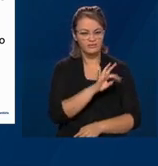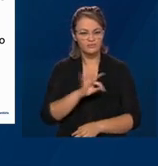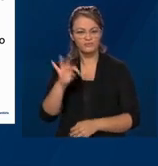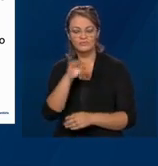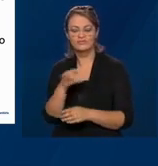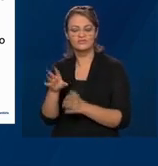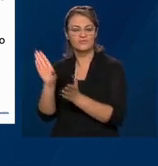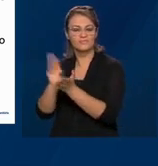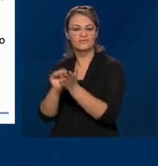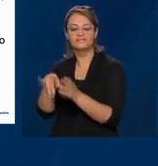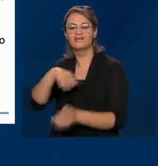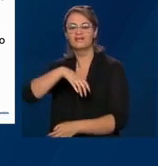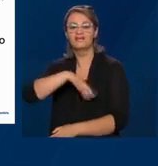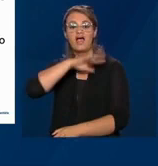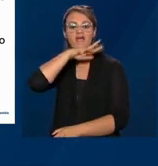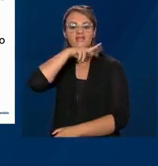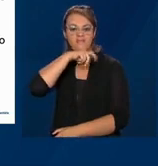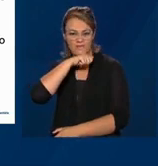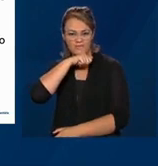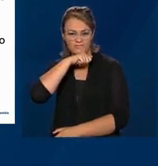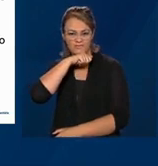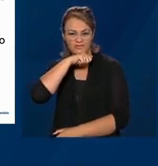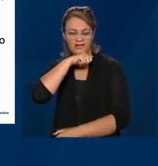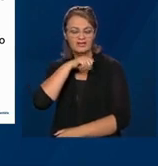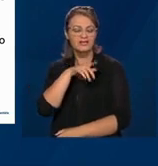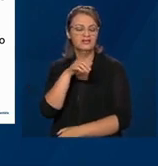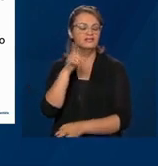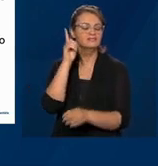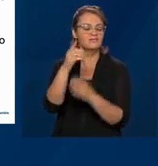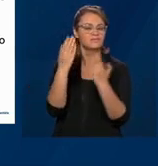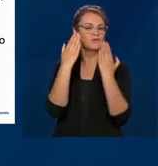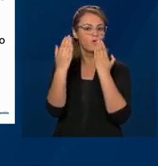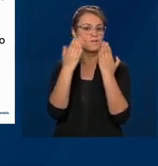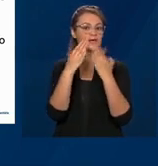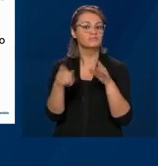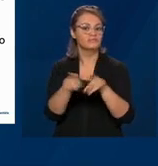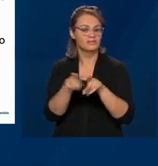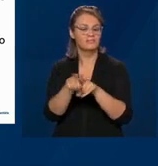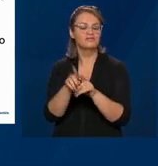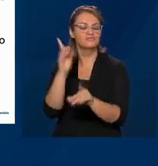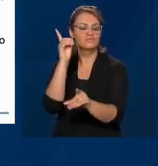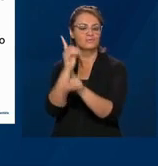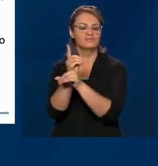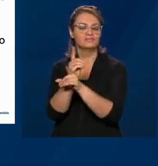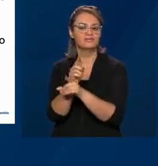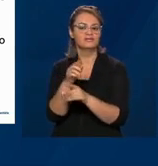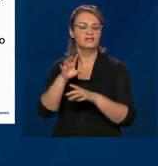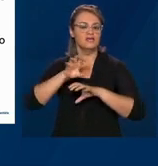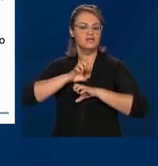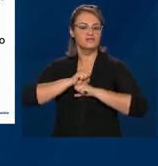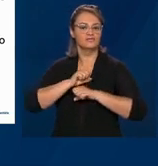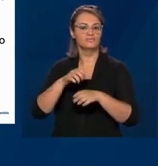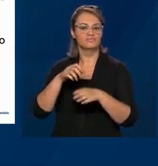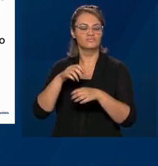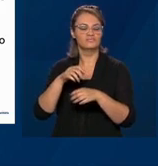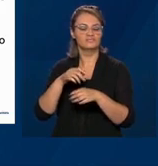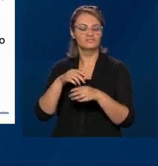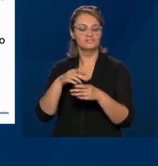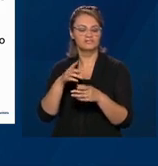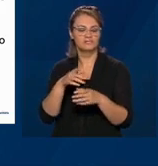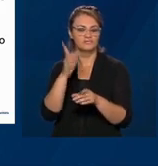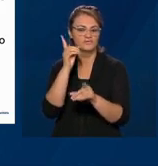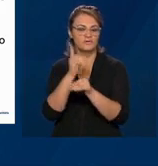modelos animais. Então, a imunogenicidade ela foi comparada pela detecção de anticorpos de